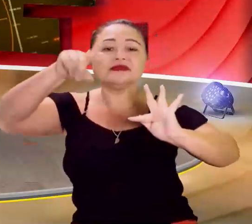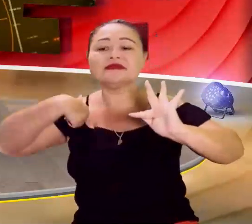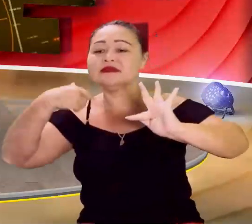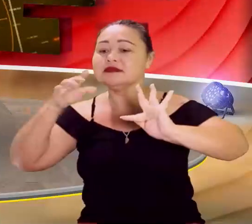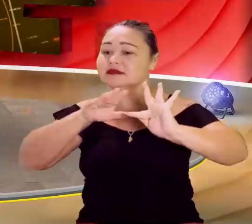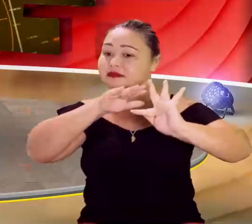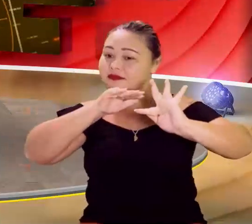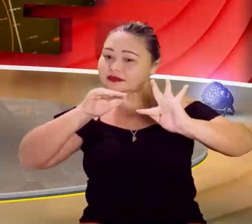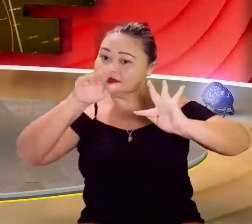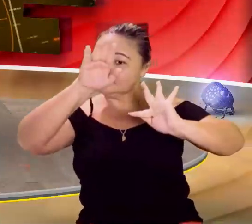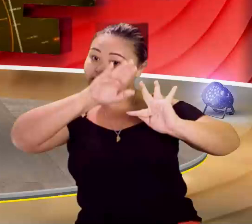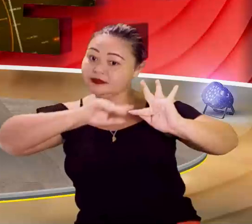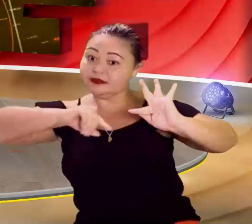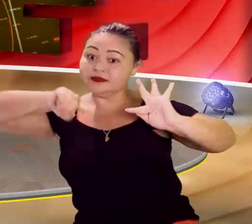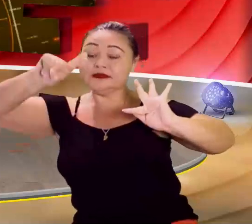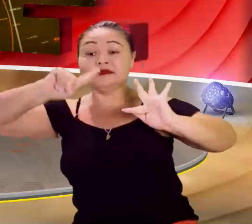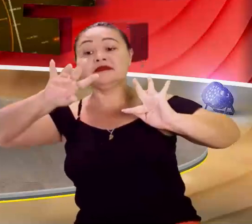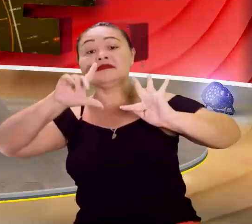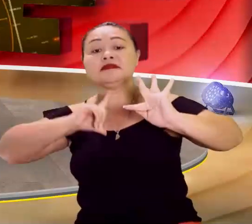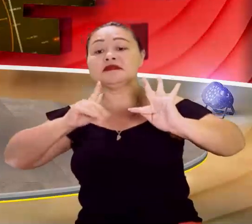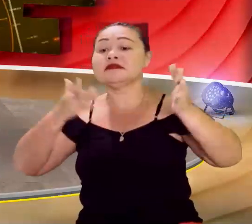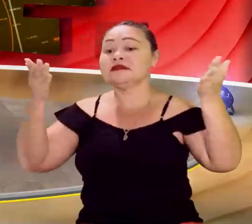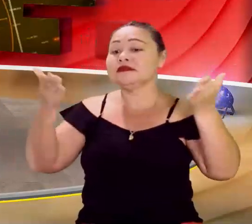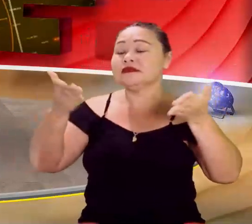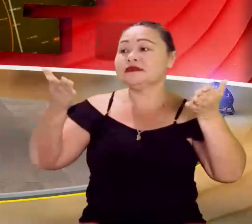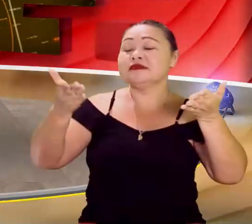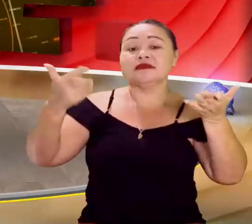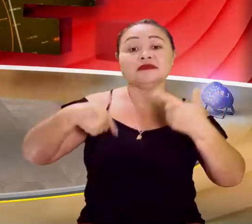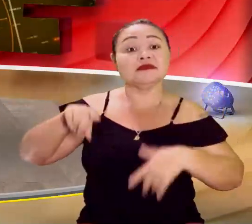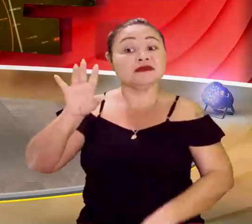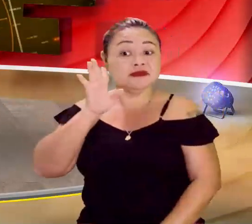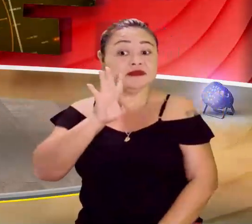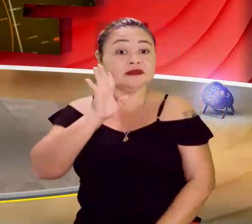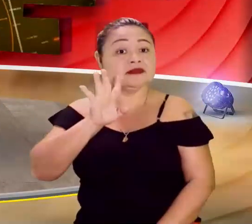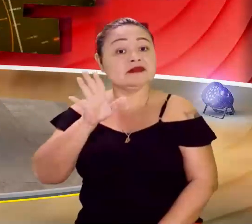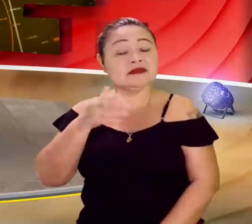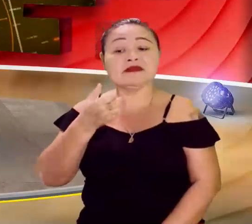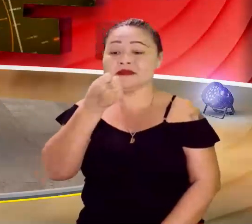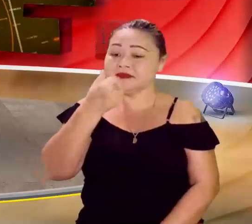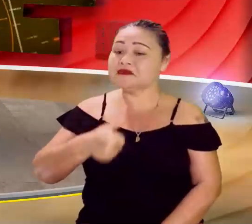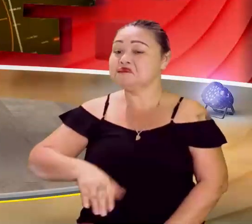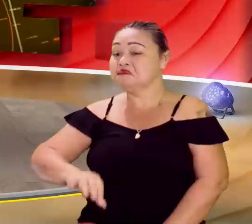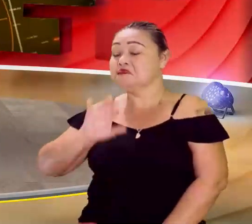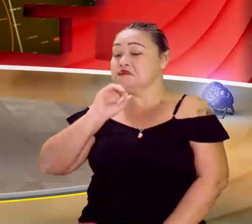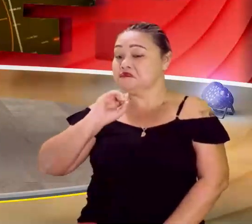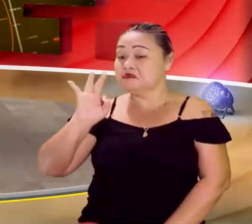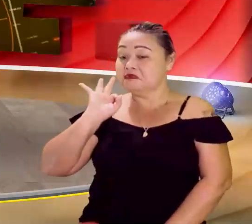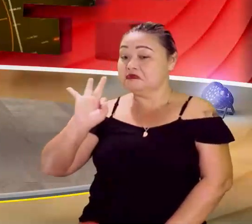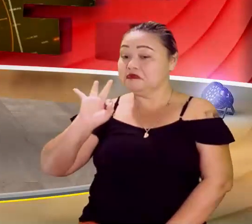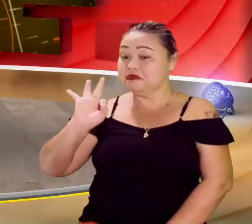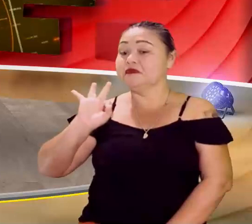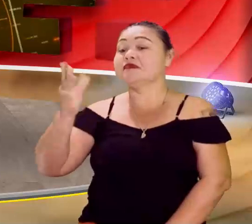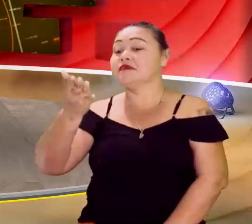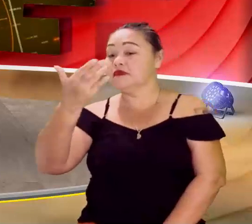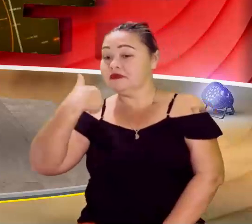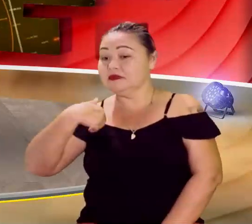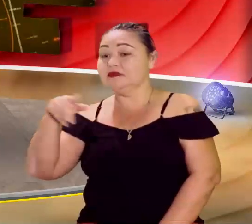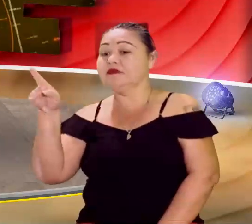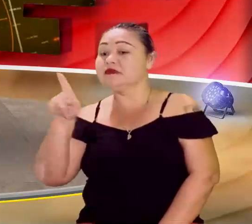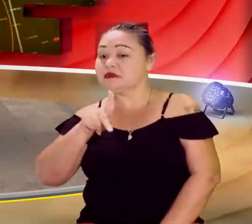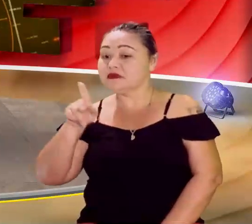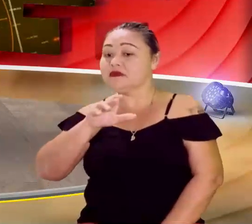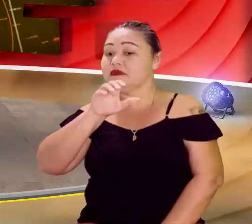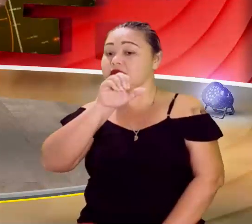segue a linha curva toda. Hoje ficou legal, né? Muito top. Professor Silvinho aí contribui legal também com